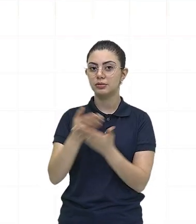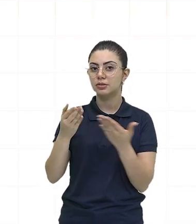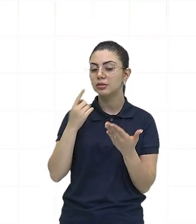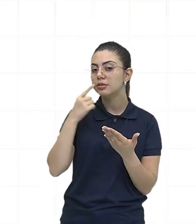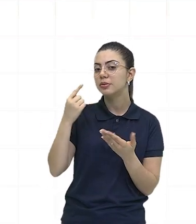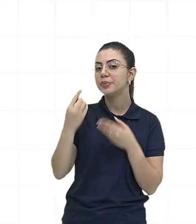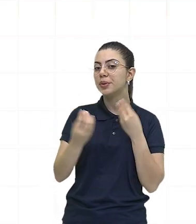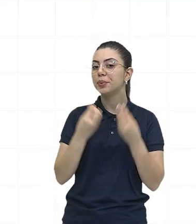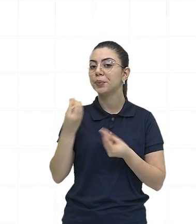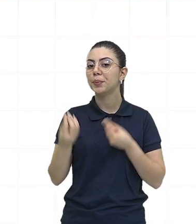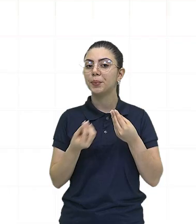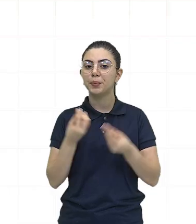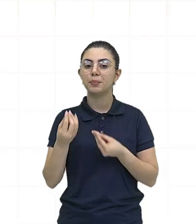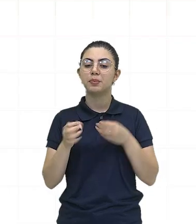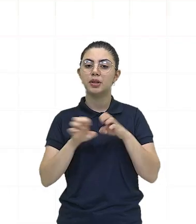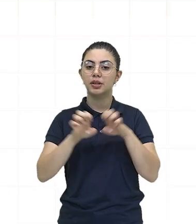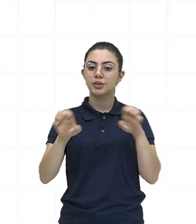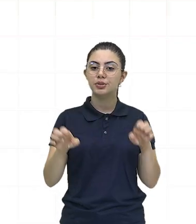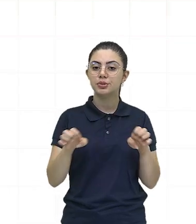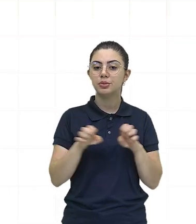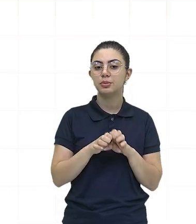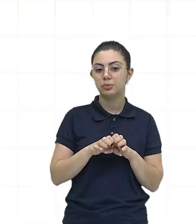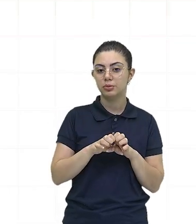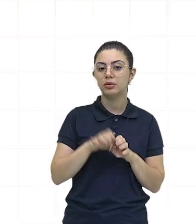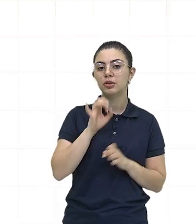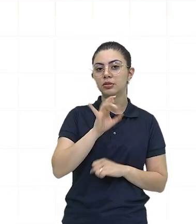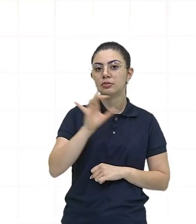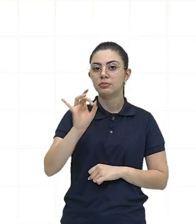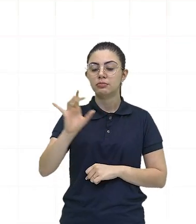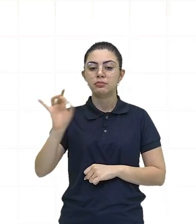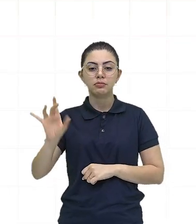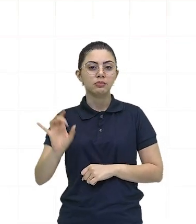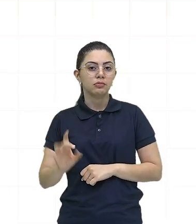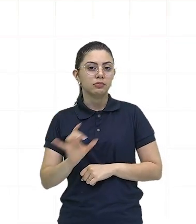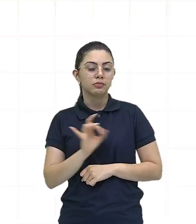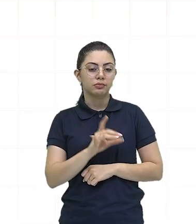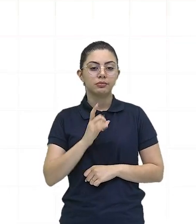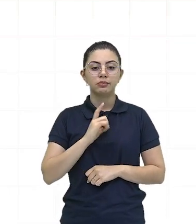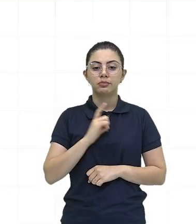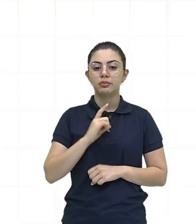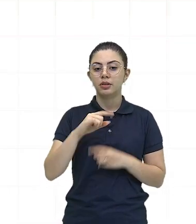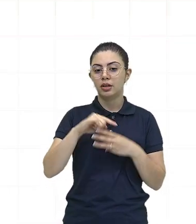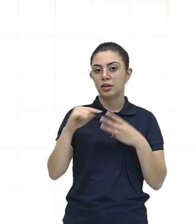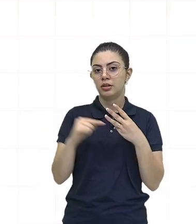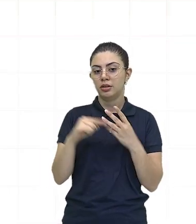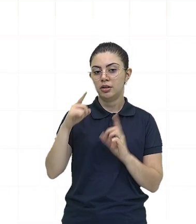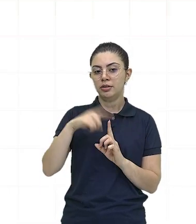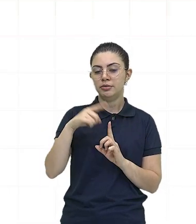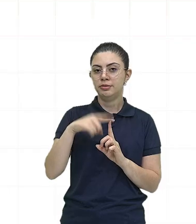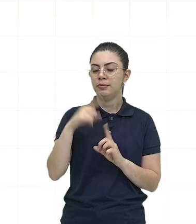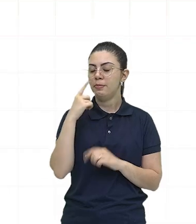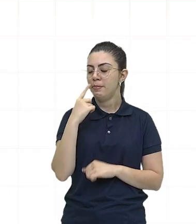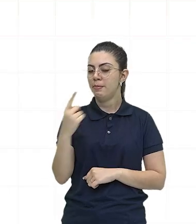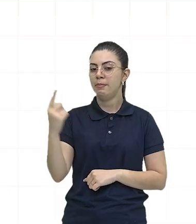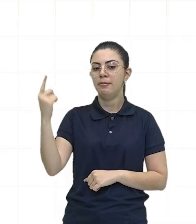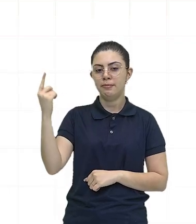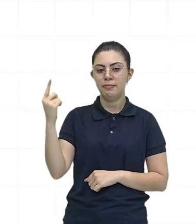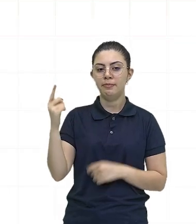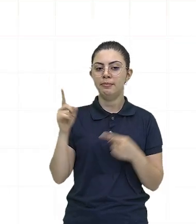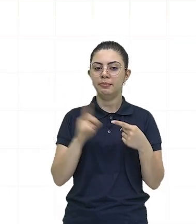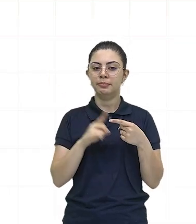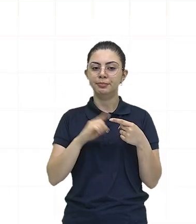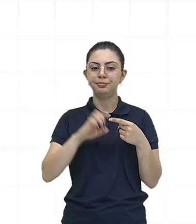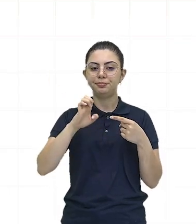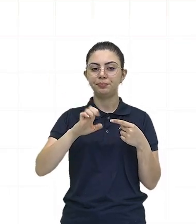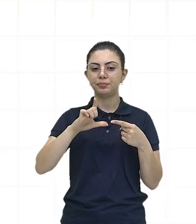observando o formato, a estrutura de cada uma desses 3 tipos de galáxias, onde nós temos as